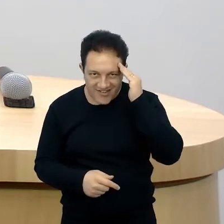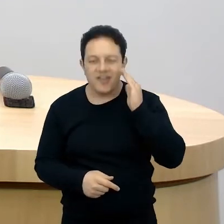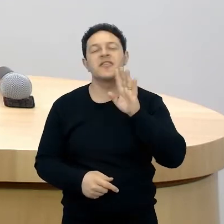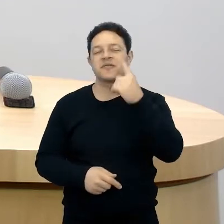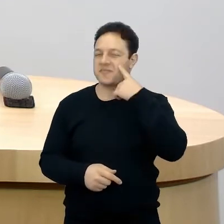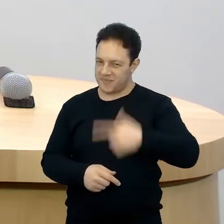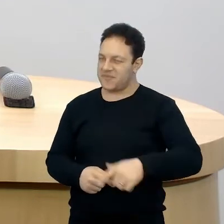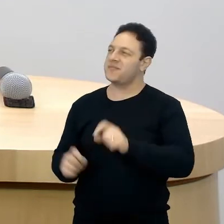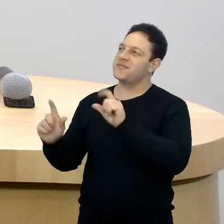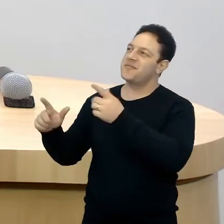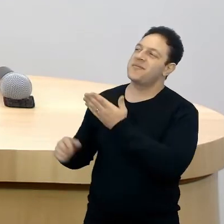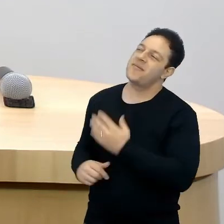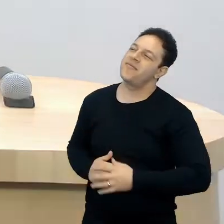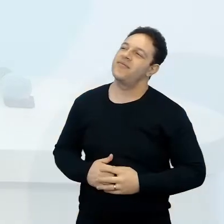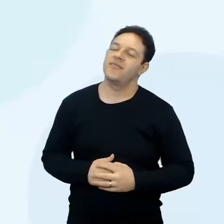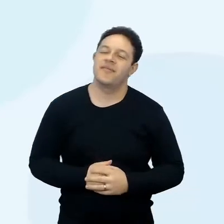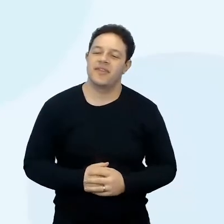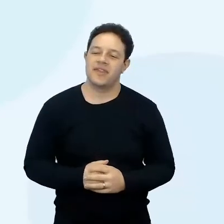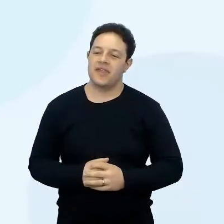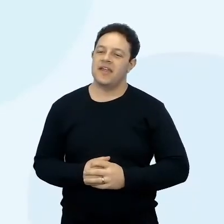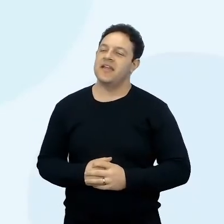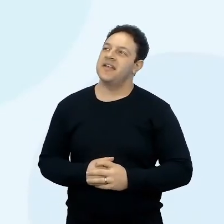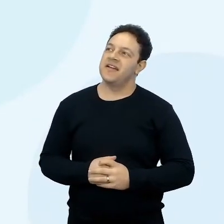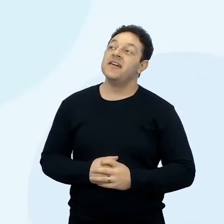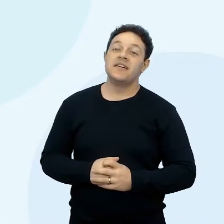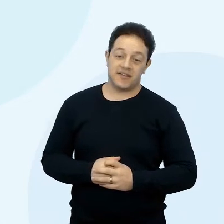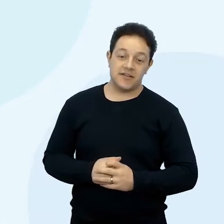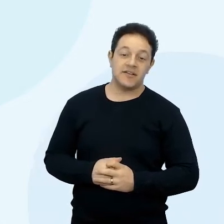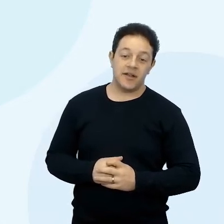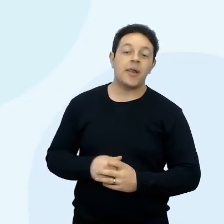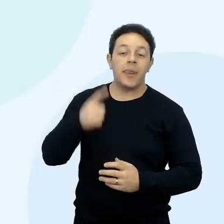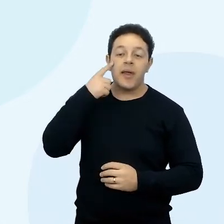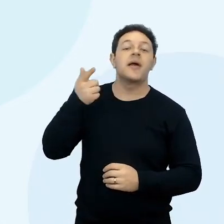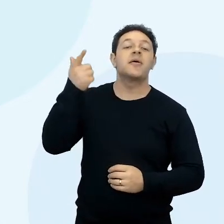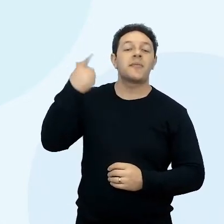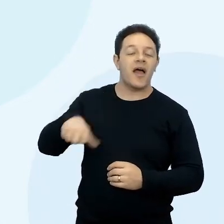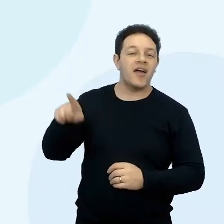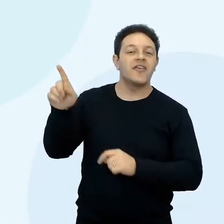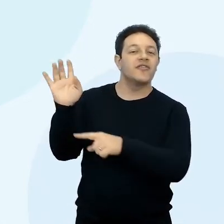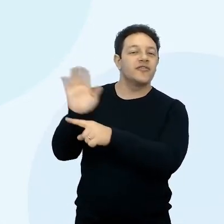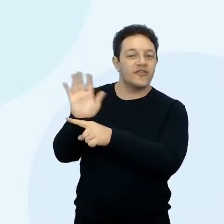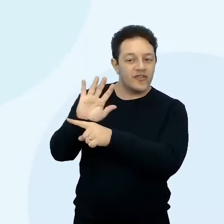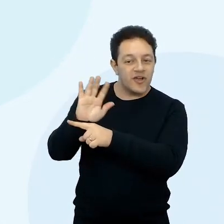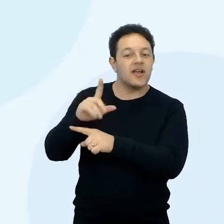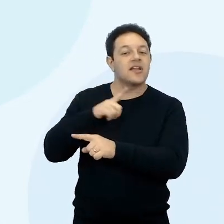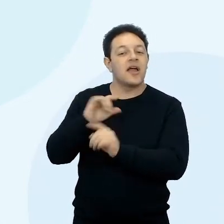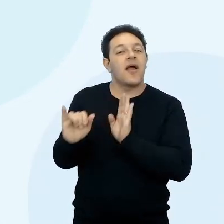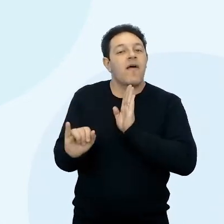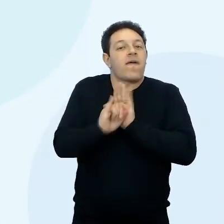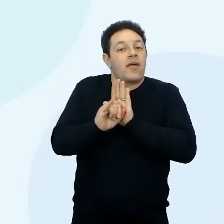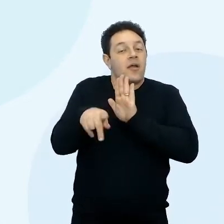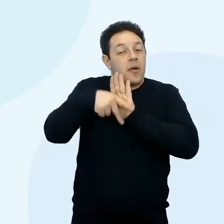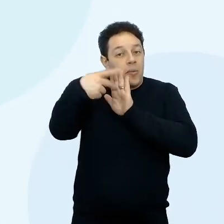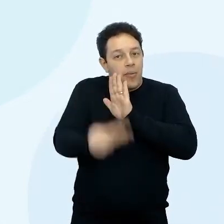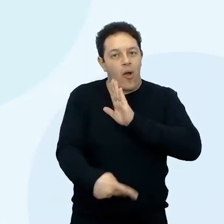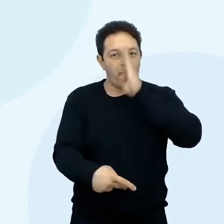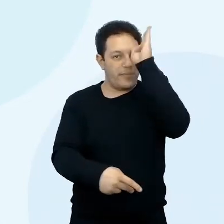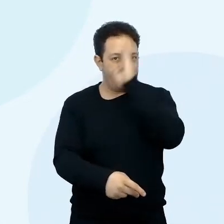Vamos voltar para o LED. Olha lá. E a gente vê, então, nesses filmes, muito da identidade